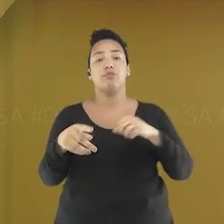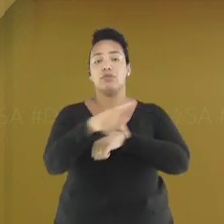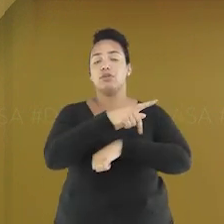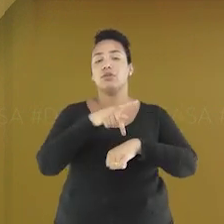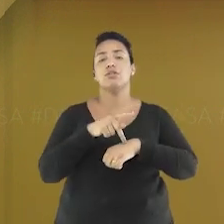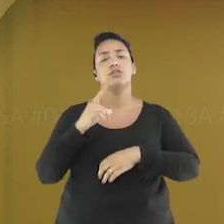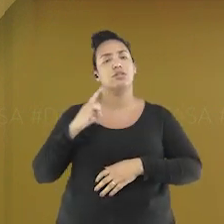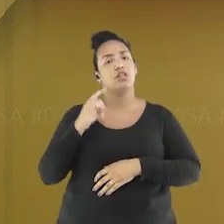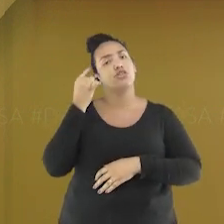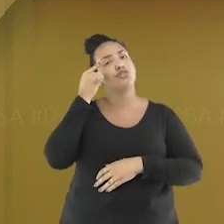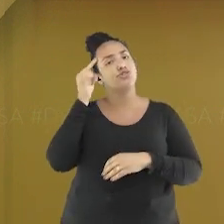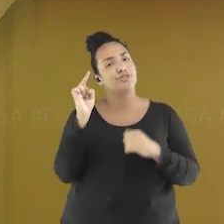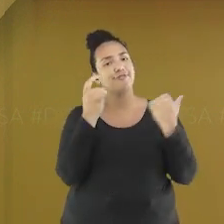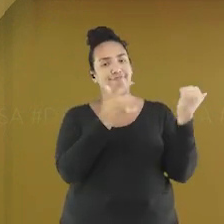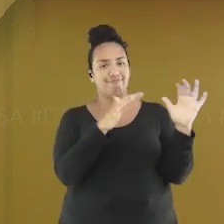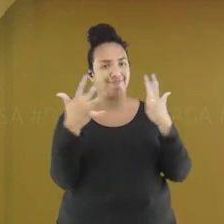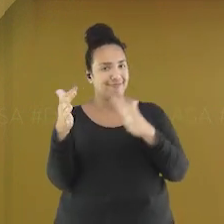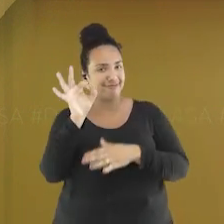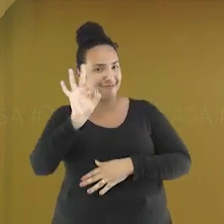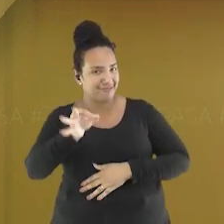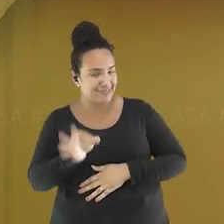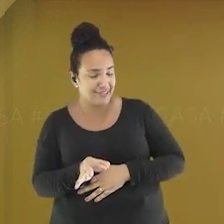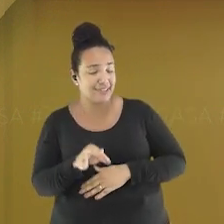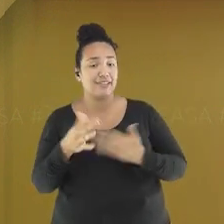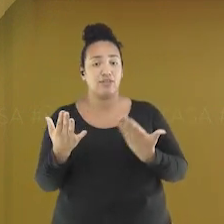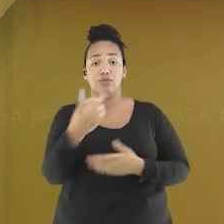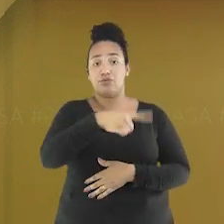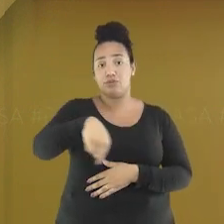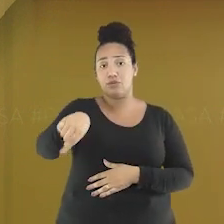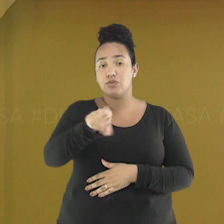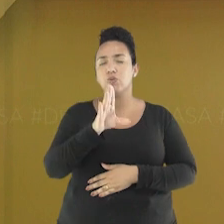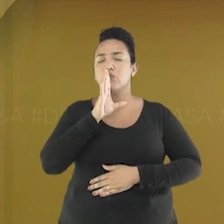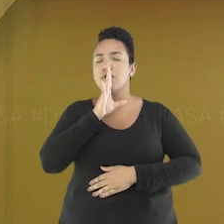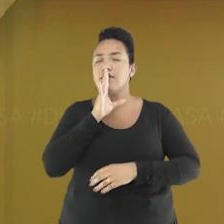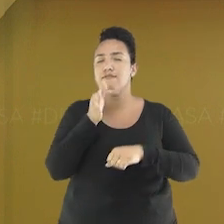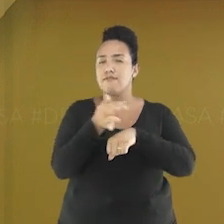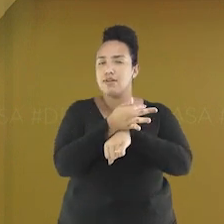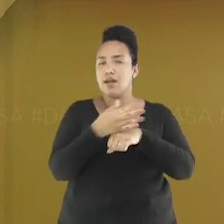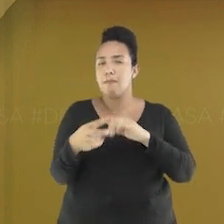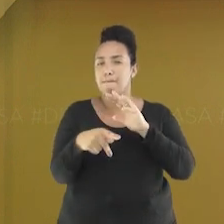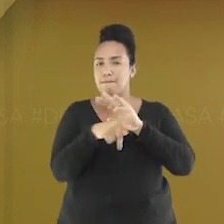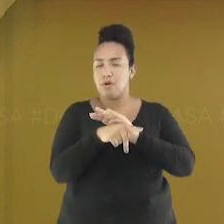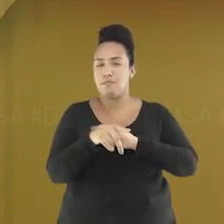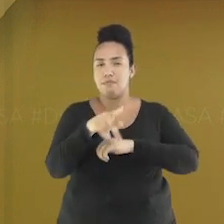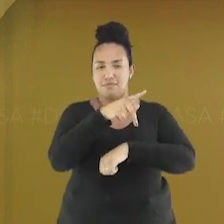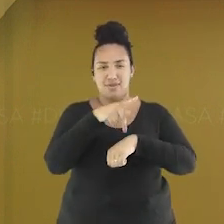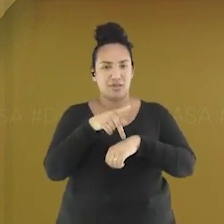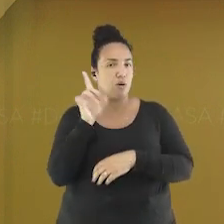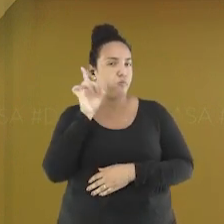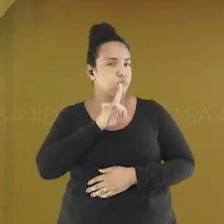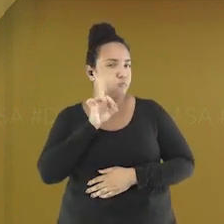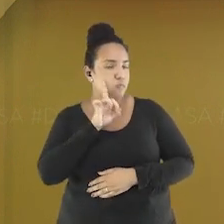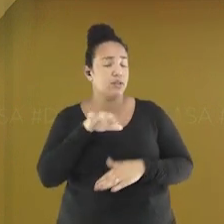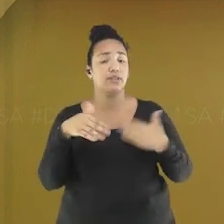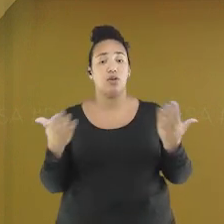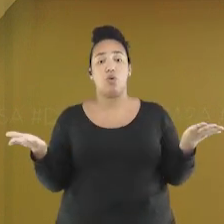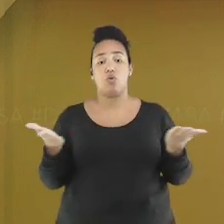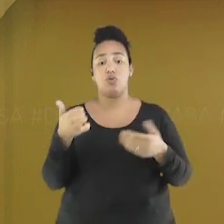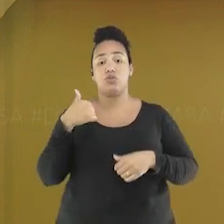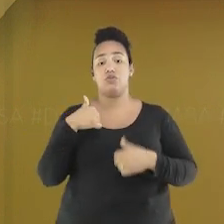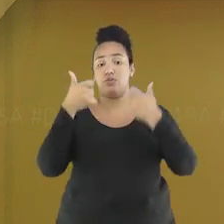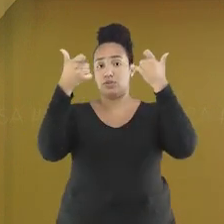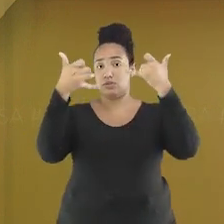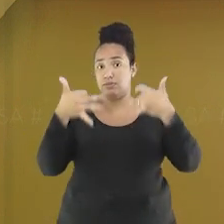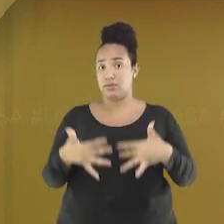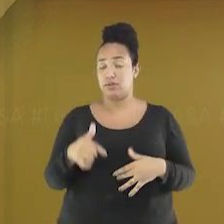existem datas comemorativas, não é? Conhece muitos feriados observados nos Estados Unidos? Vamos falar um pouco sobre